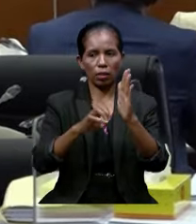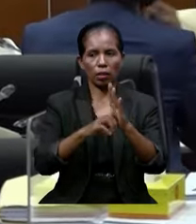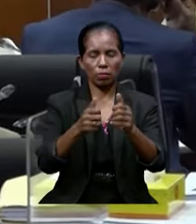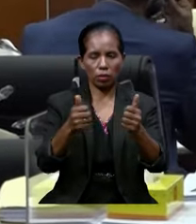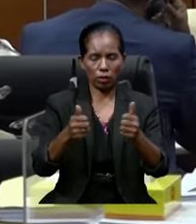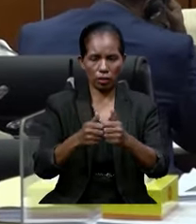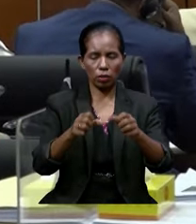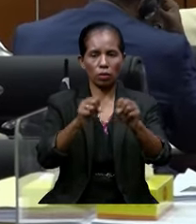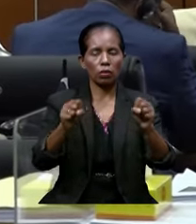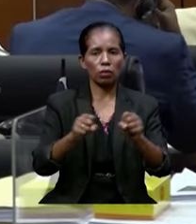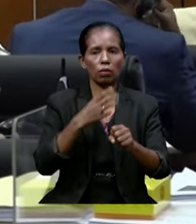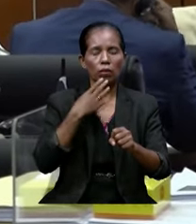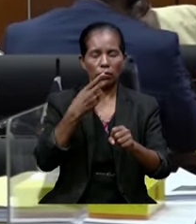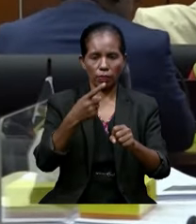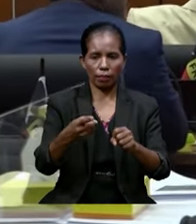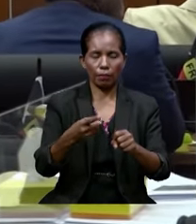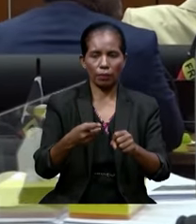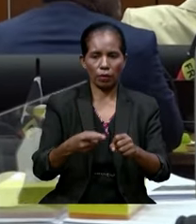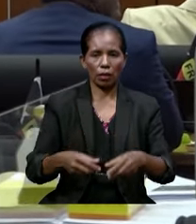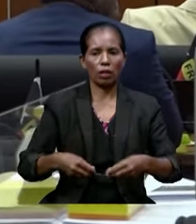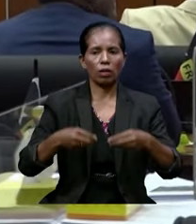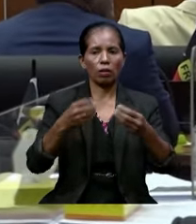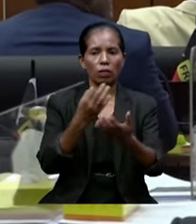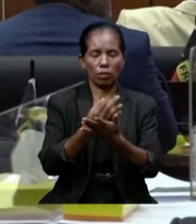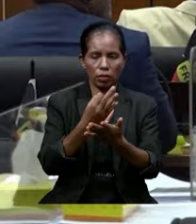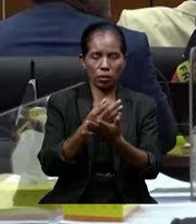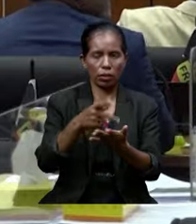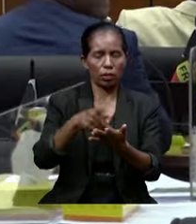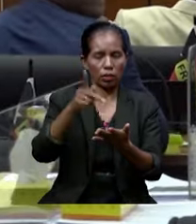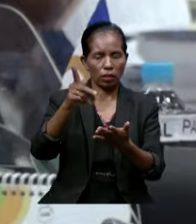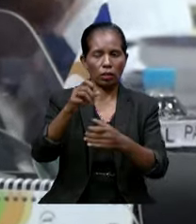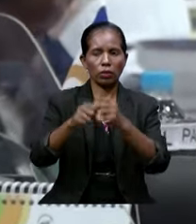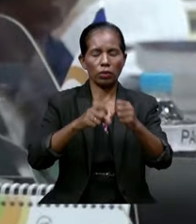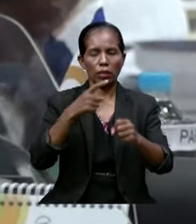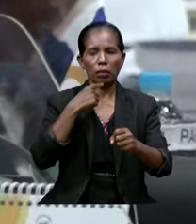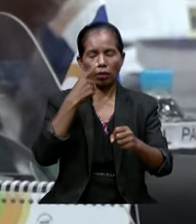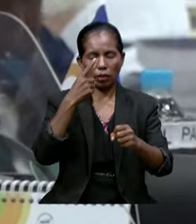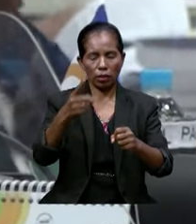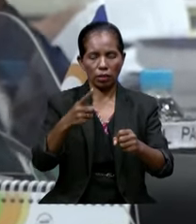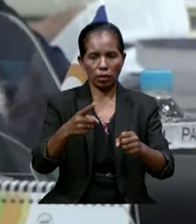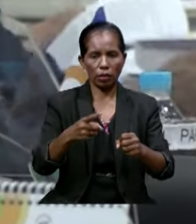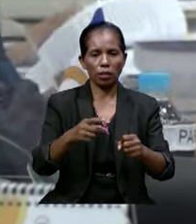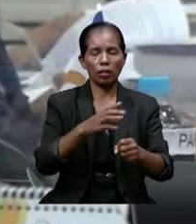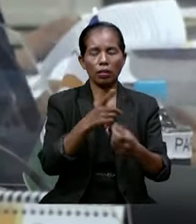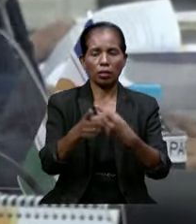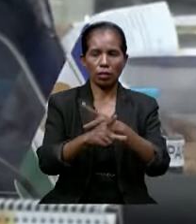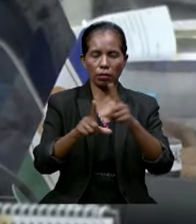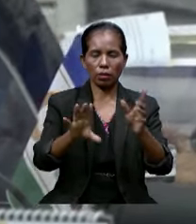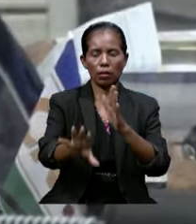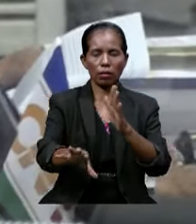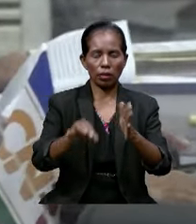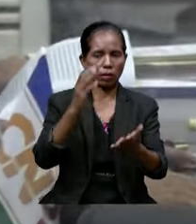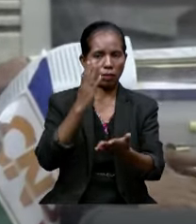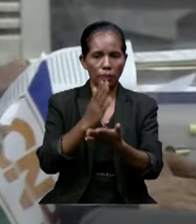Suco, Oficial Administração Suco, Oficial Finanças no Oficial Assuntos Sociais Hateten, Oficial Livremente Hili no